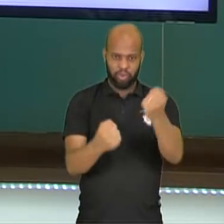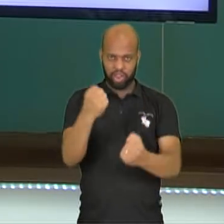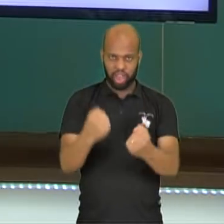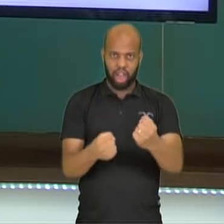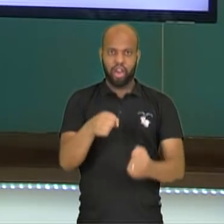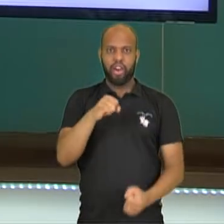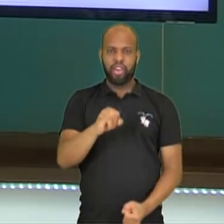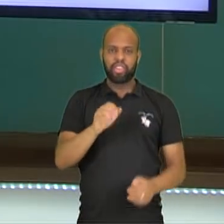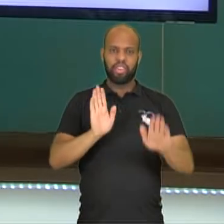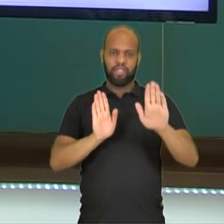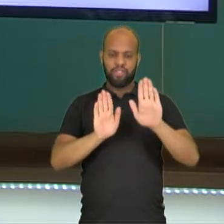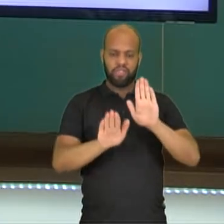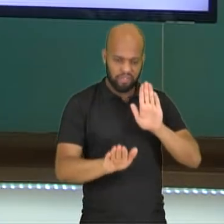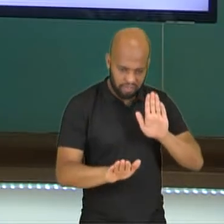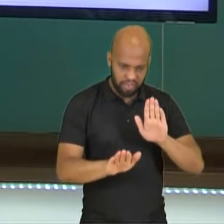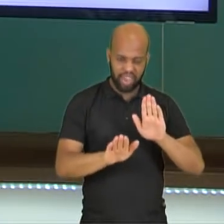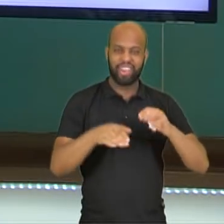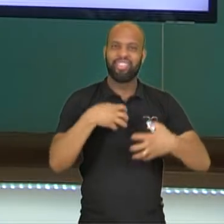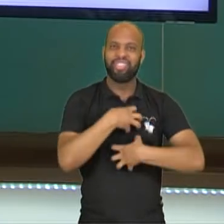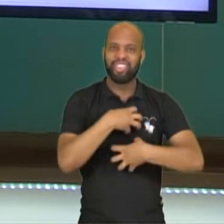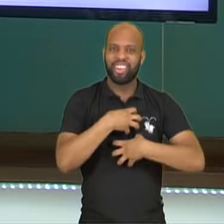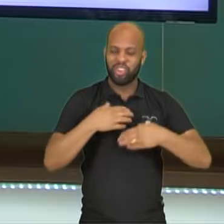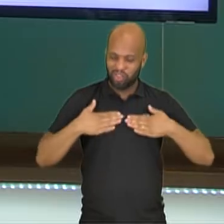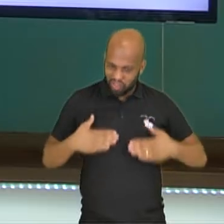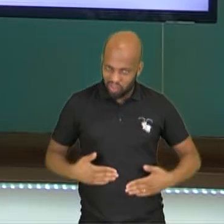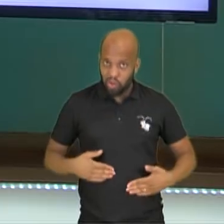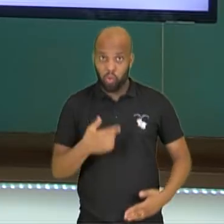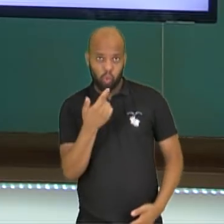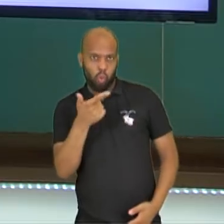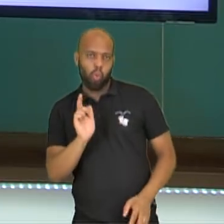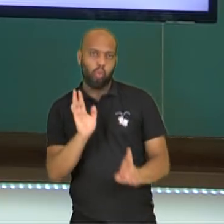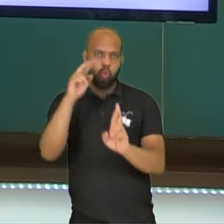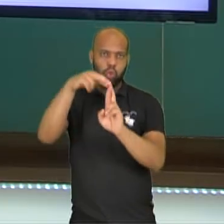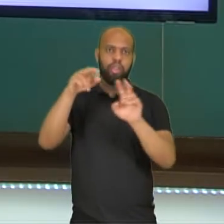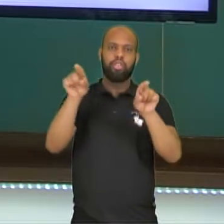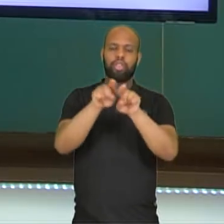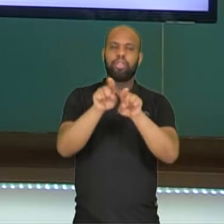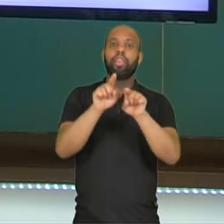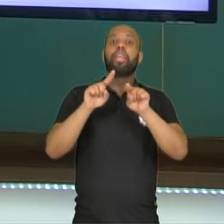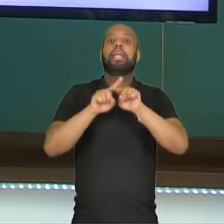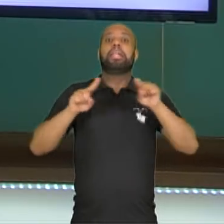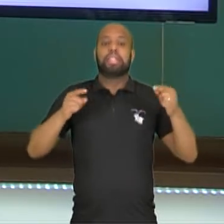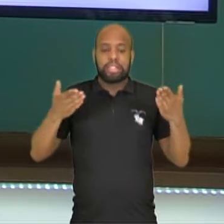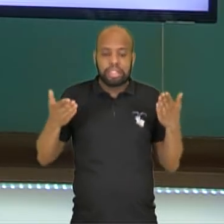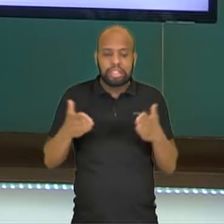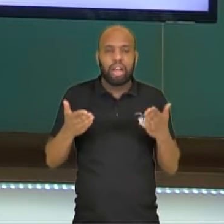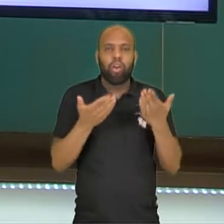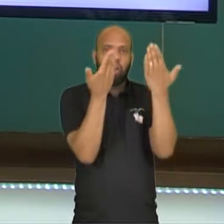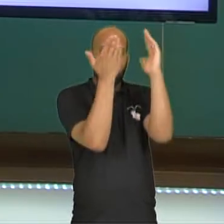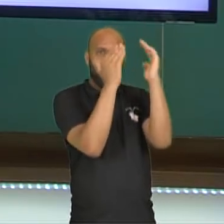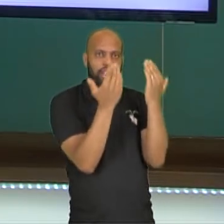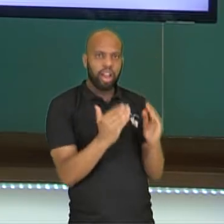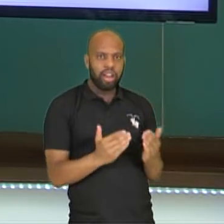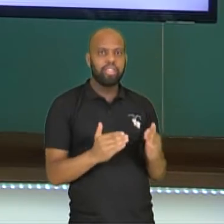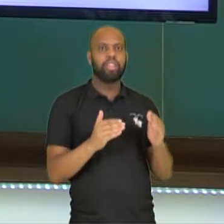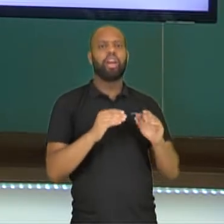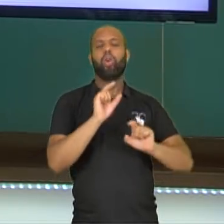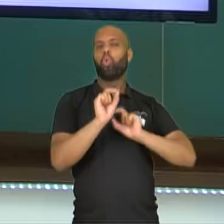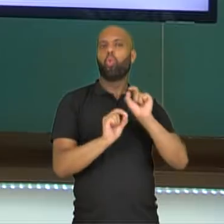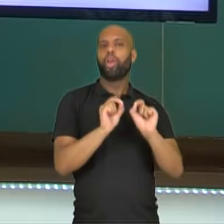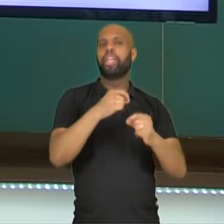freia, para, tal, né? Que a gente vai ver que isso é um outro tipo de referencial, certo? Mas aqui, analisando de modo